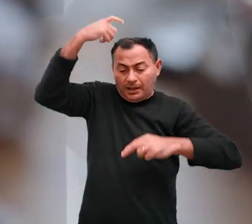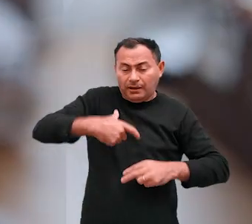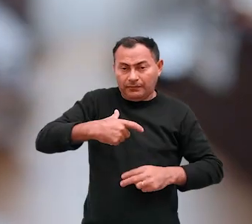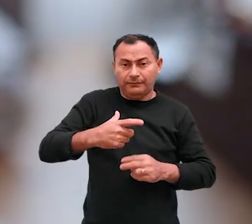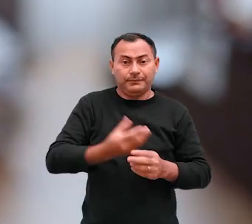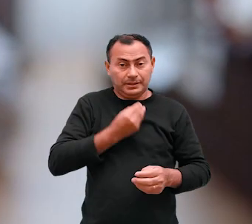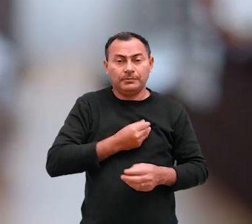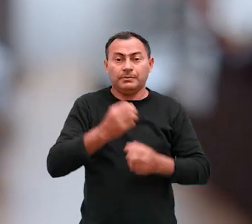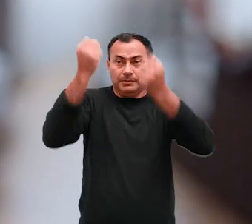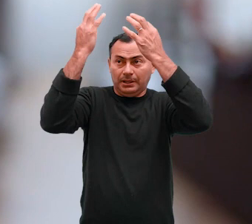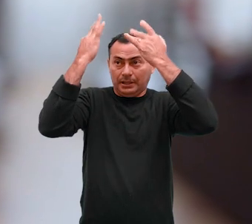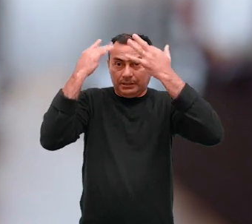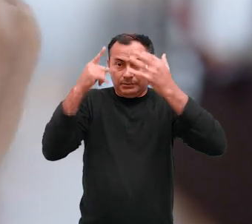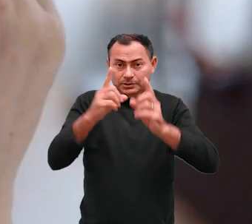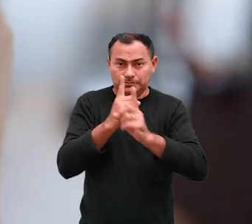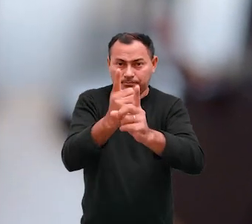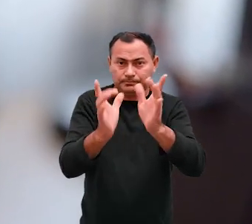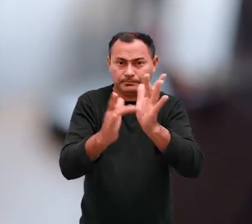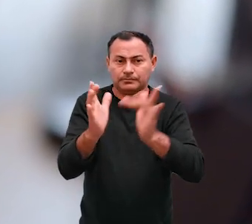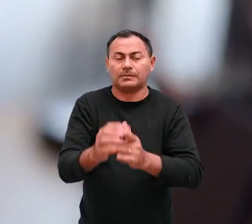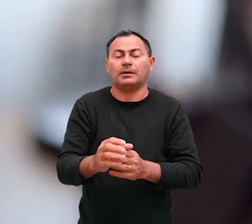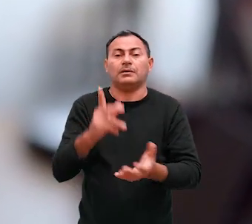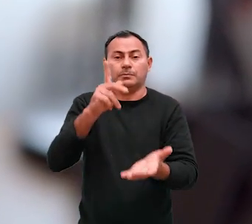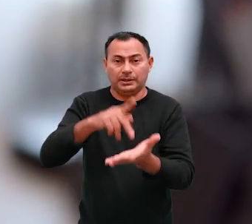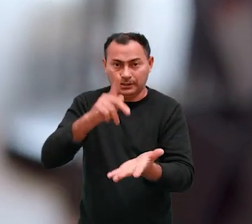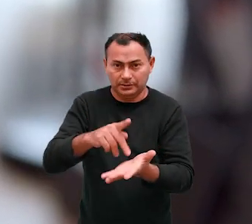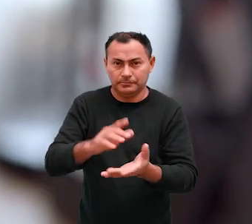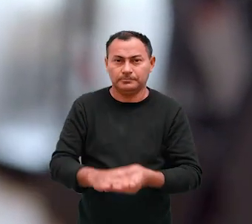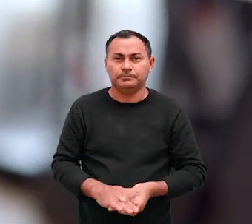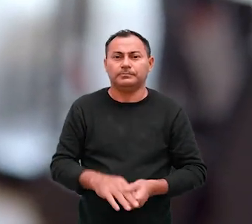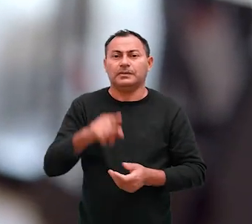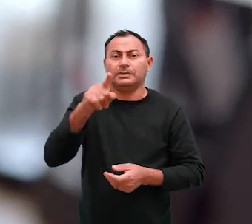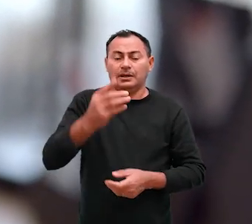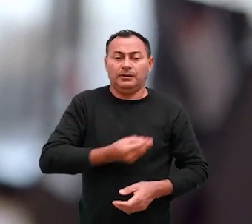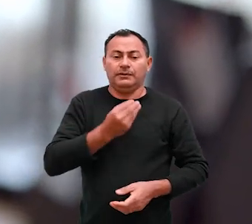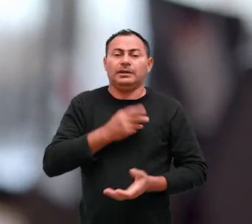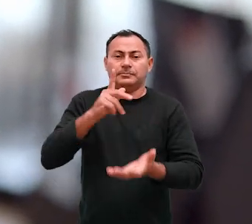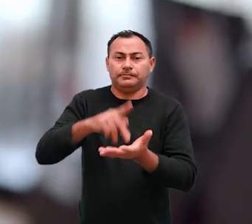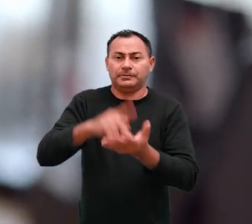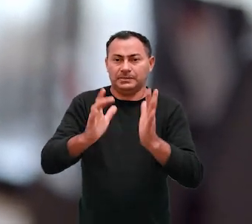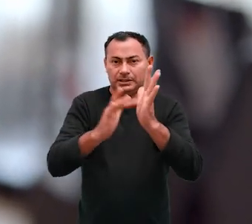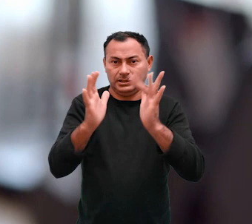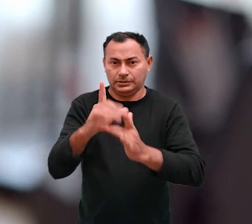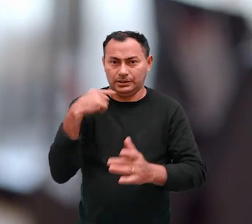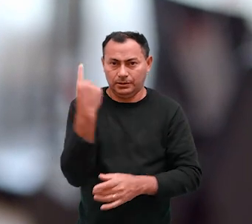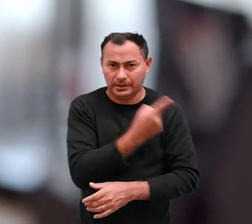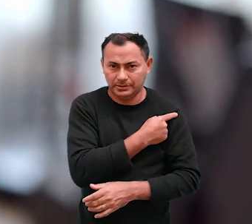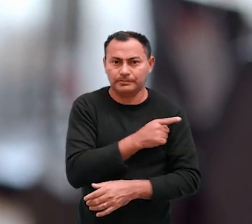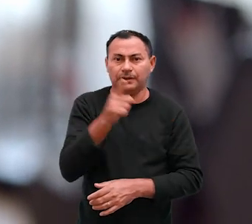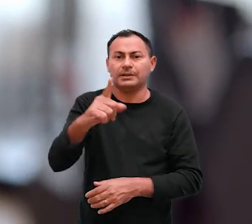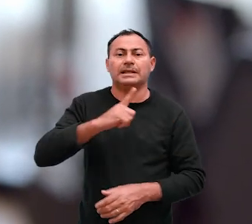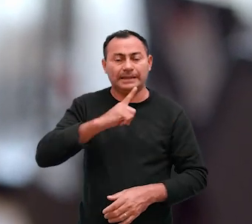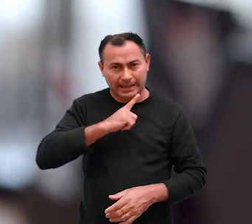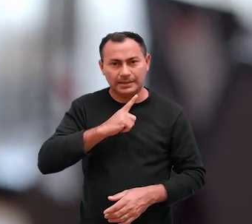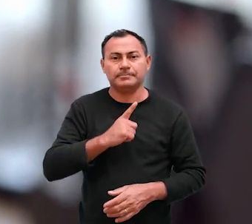Pela graça de Deus, você é um discípulo de Jesus, um discípulo verdadeiro? Você vive a realidade de Cristo em nós?